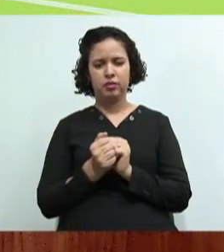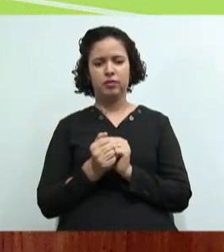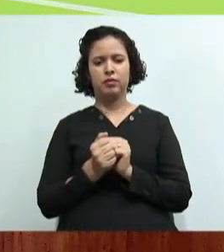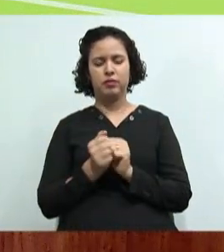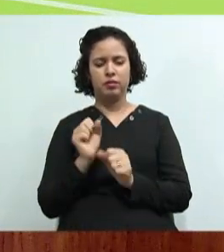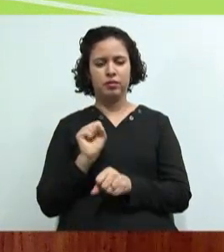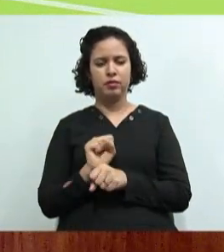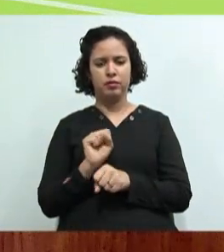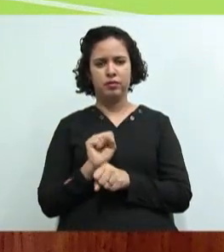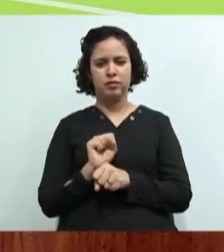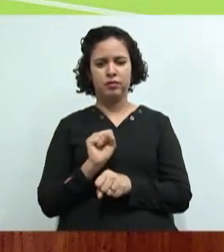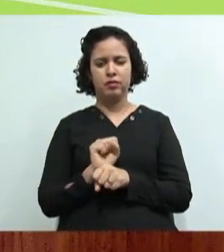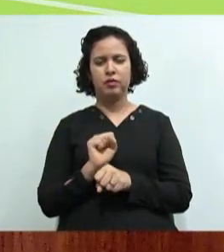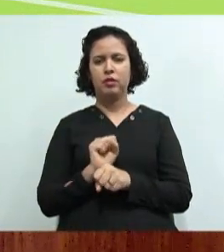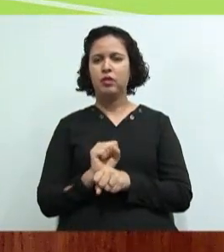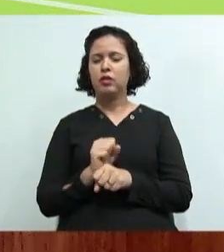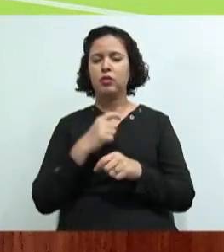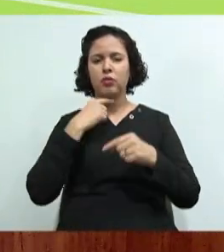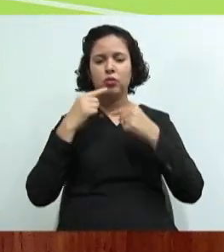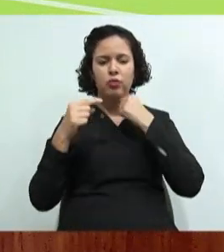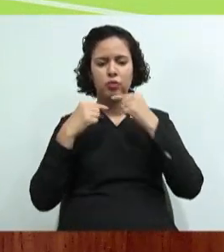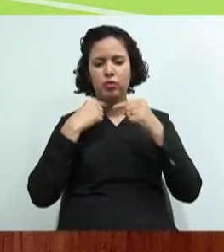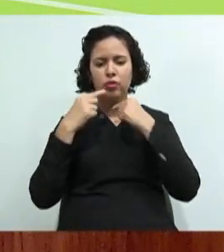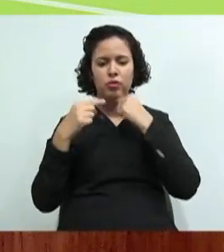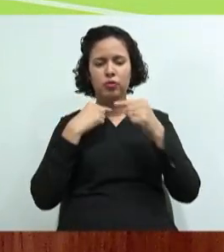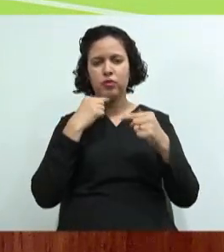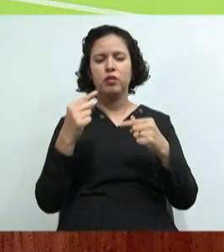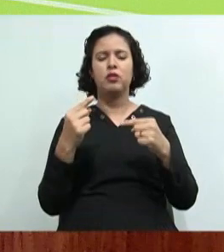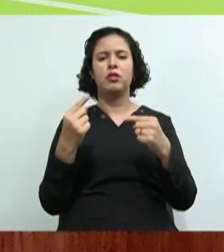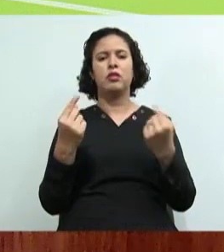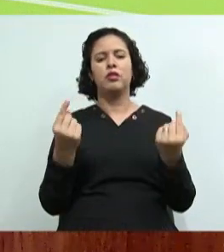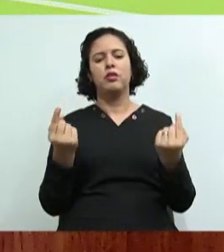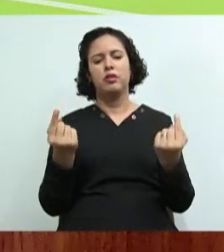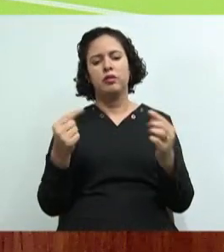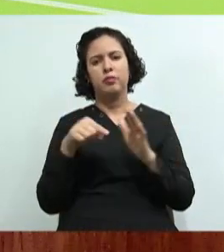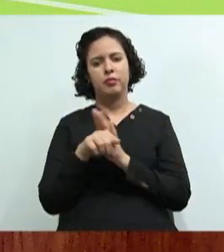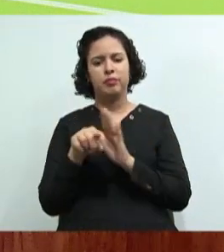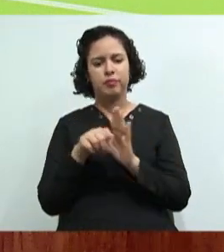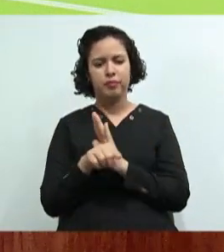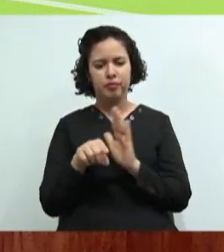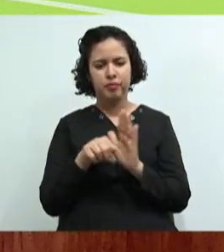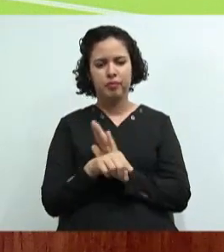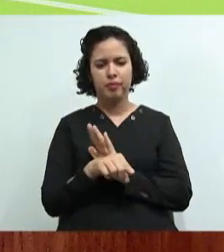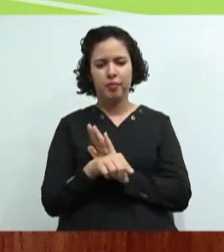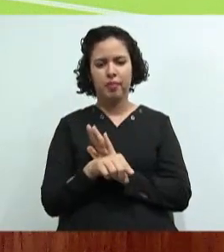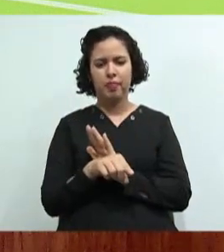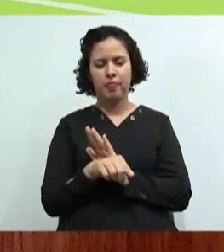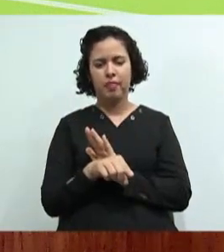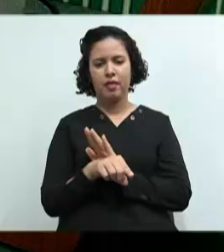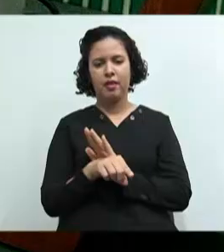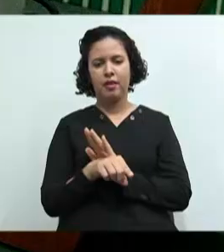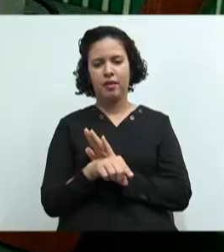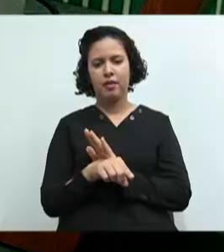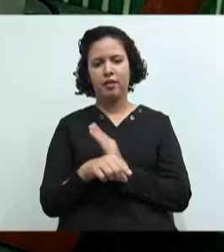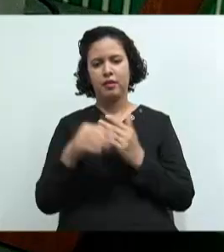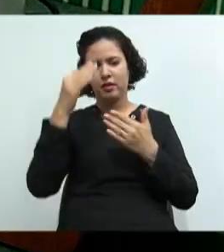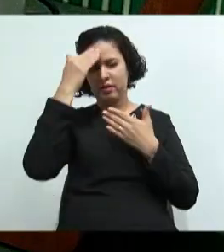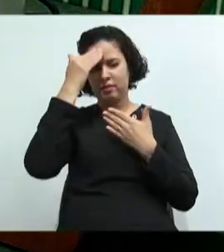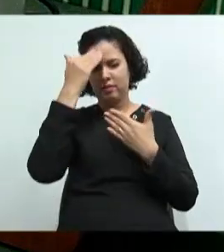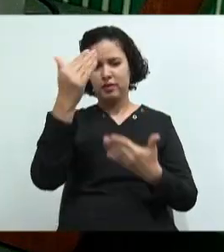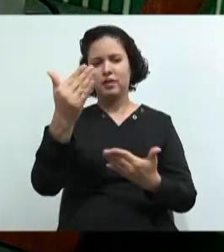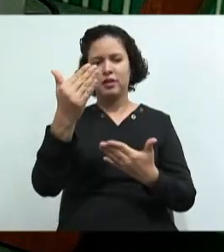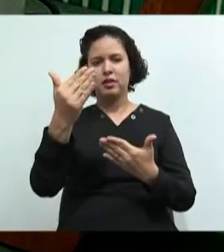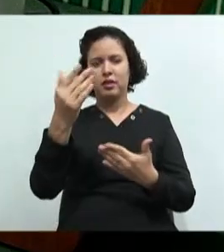esperando qualquer dúvida, qualquer questionamento que o professor Alberto levante aqui, tá bom? Professor Alberto, a palavra.